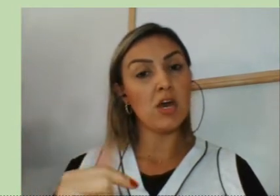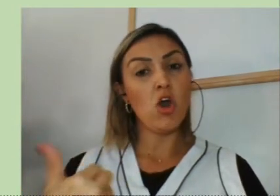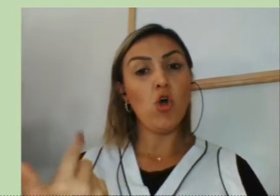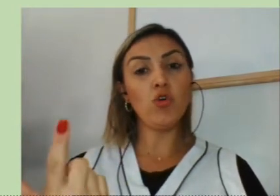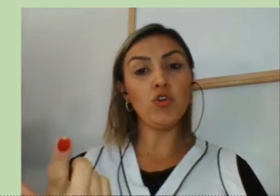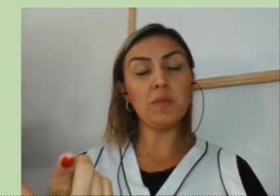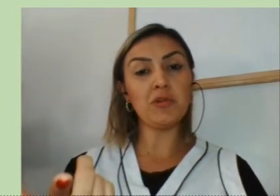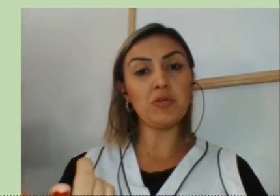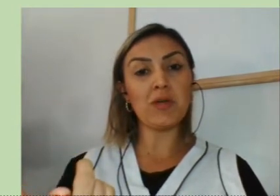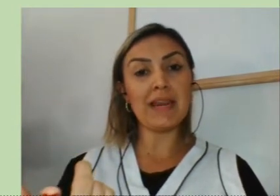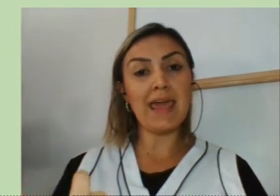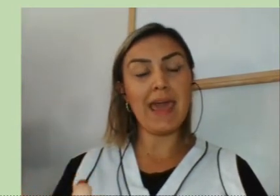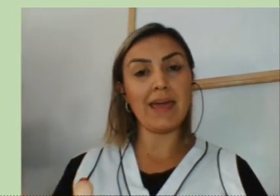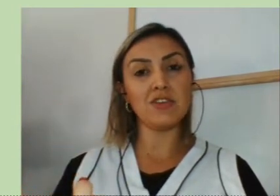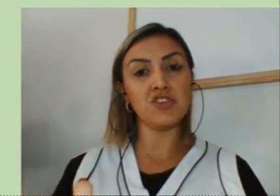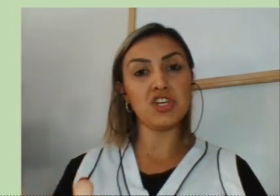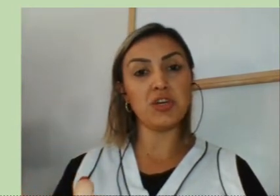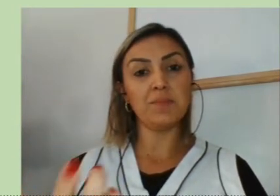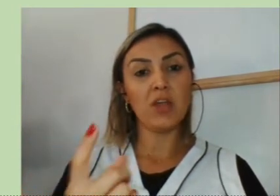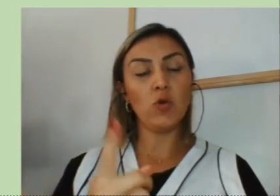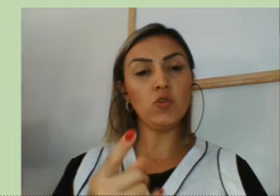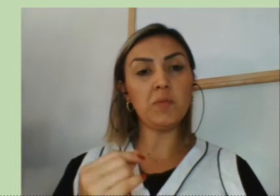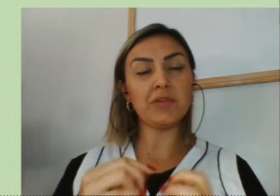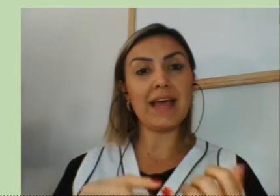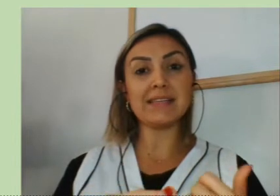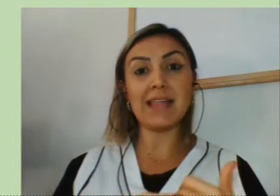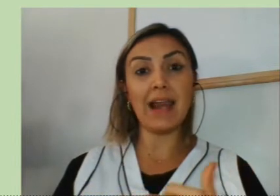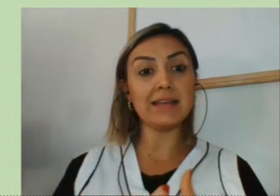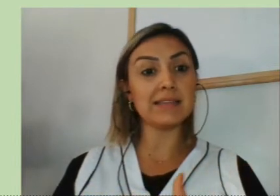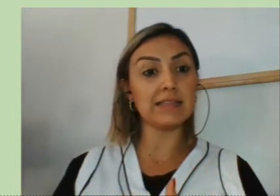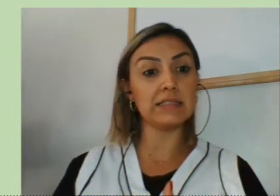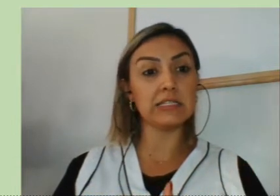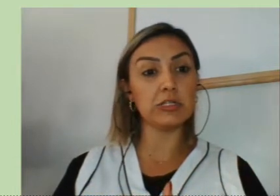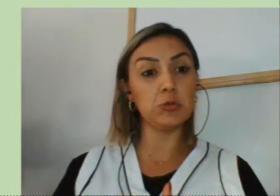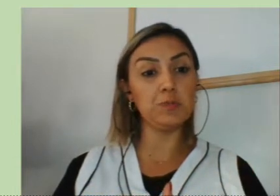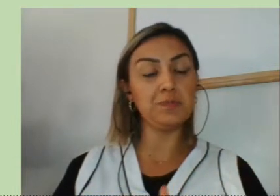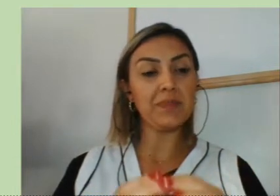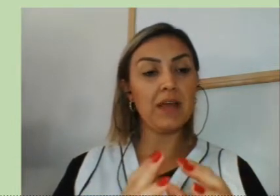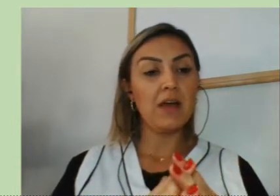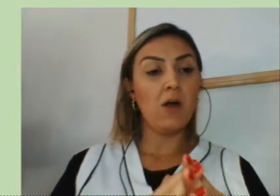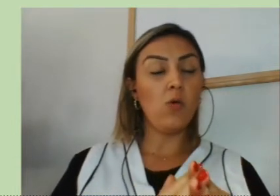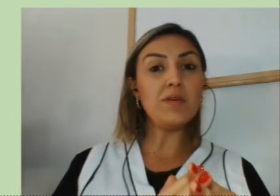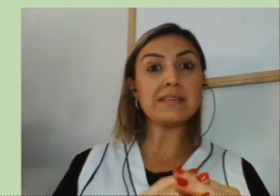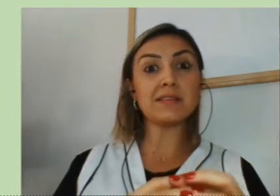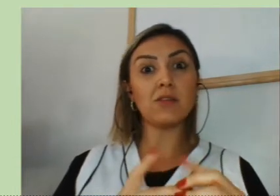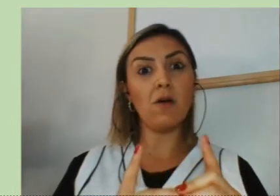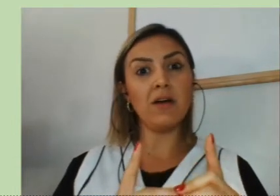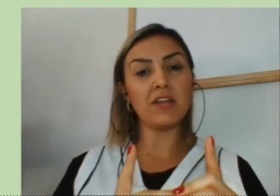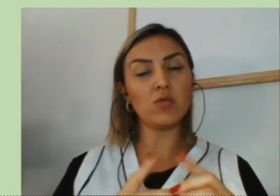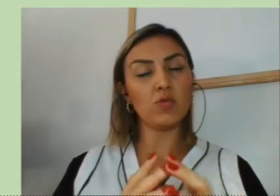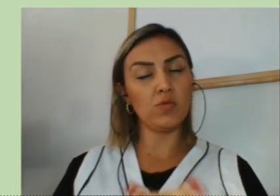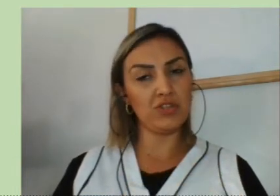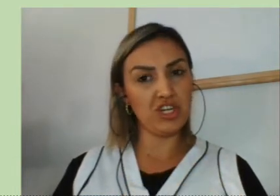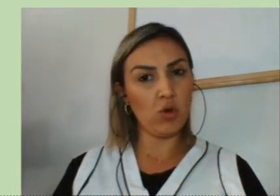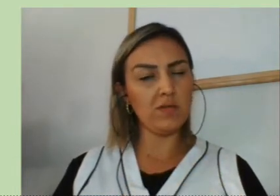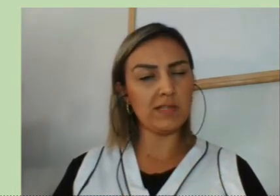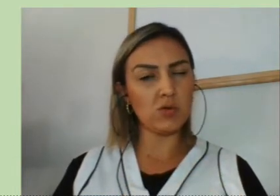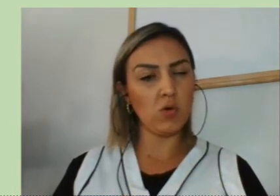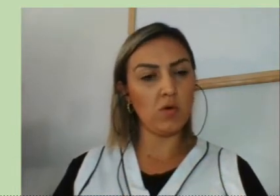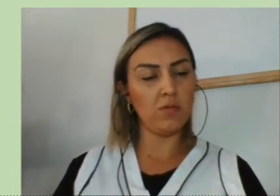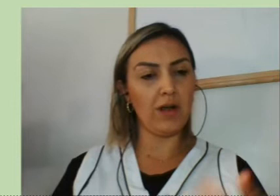impostos, o número do cliente, o número da instalação, o histórico